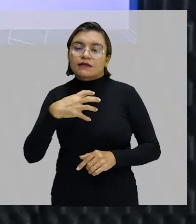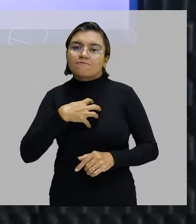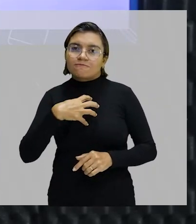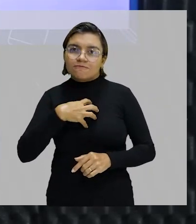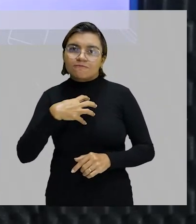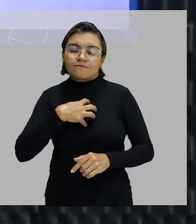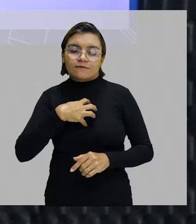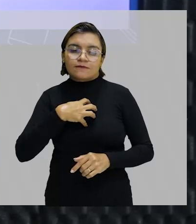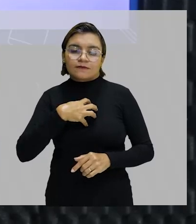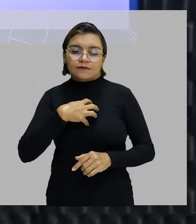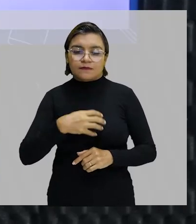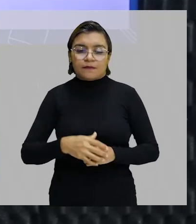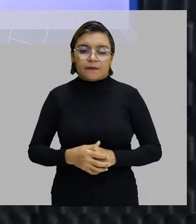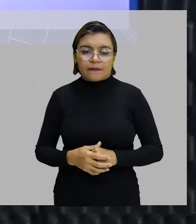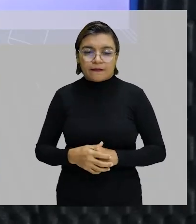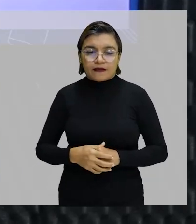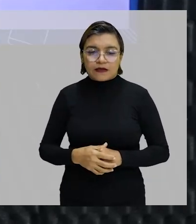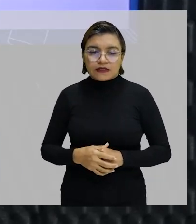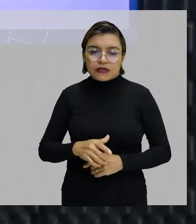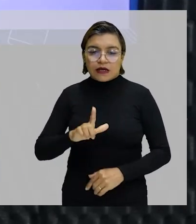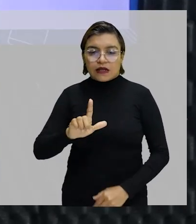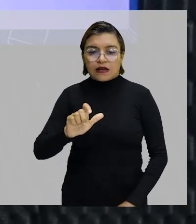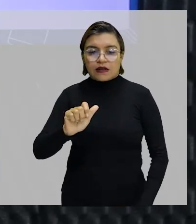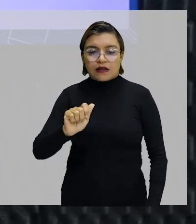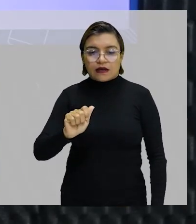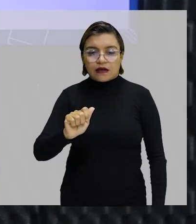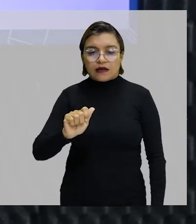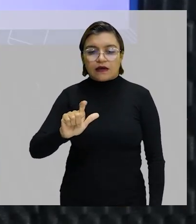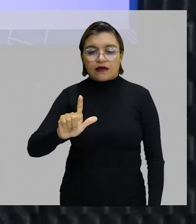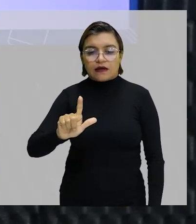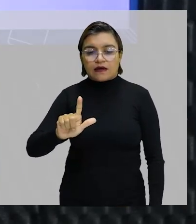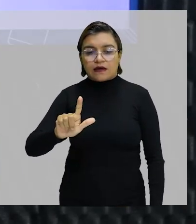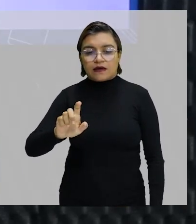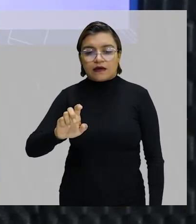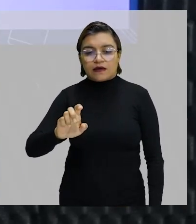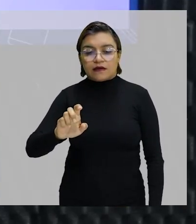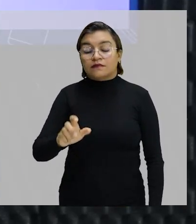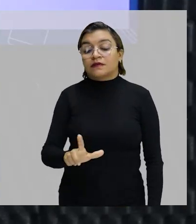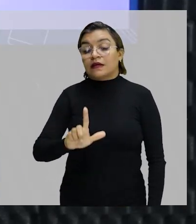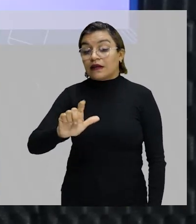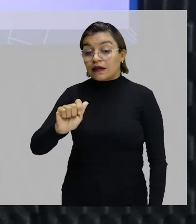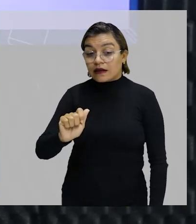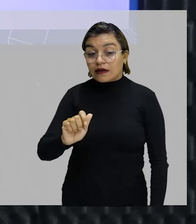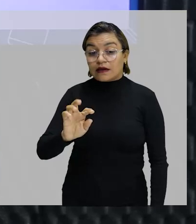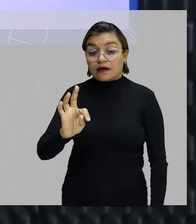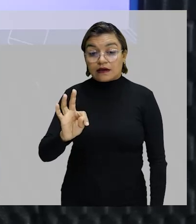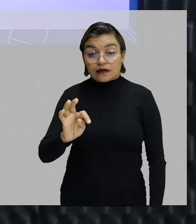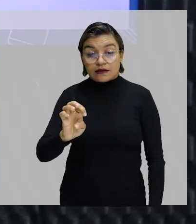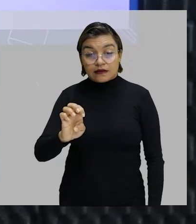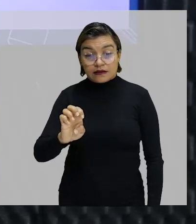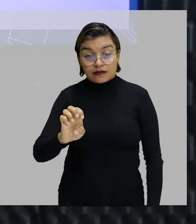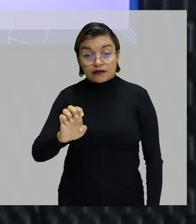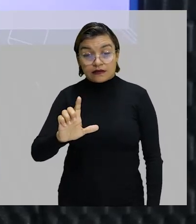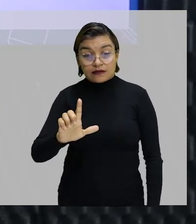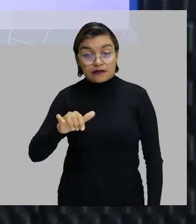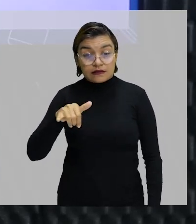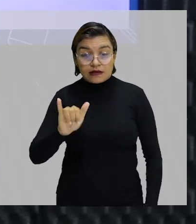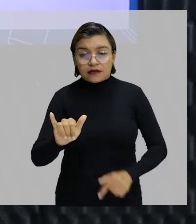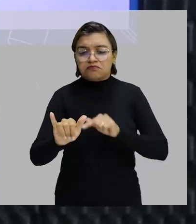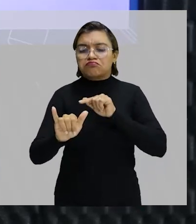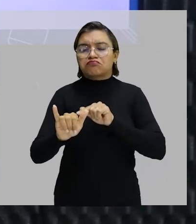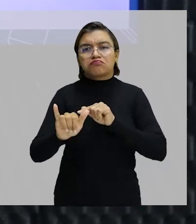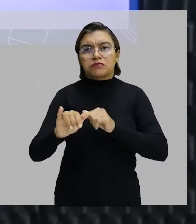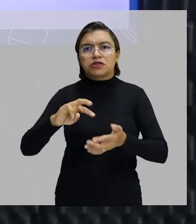de lately. O que é lately? Recente. Então, é para representar uma ação que foi recentemente concluída